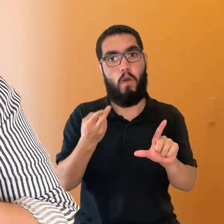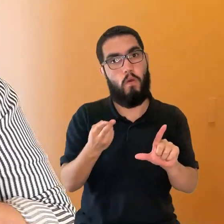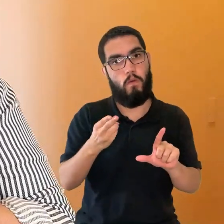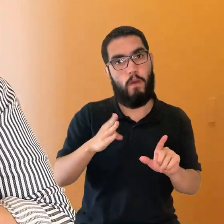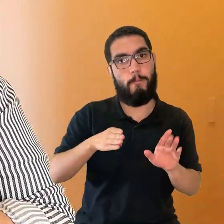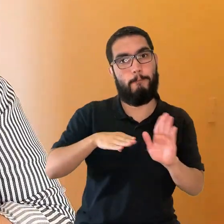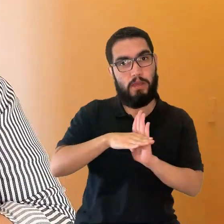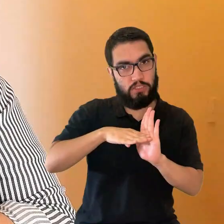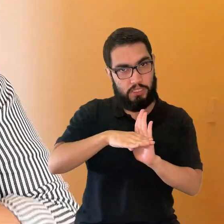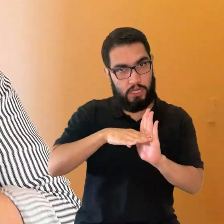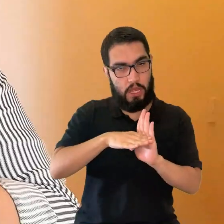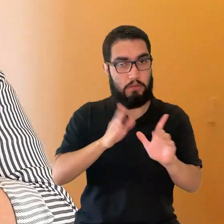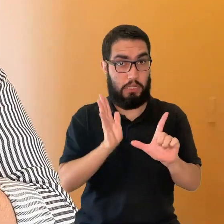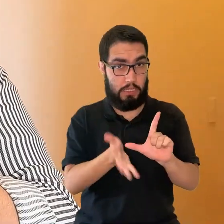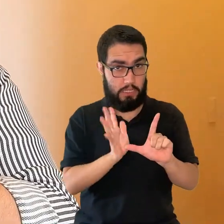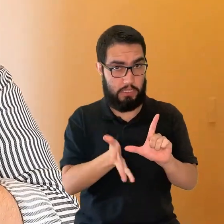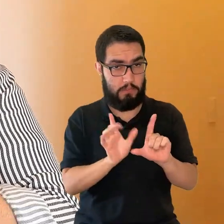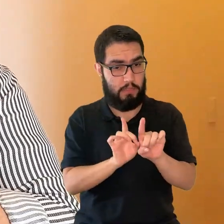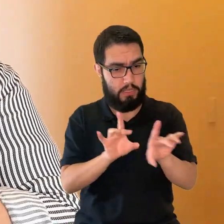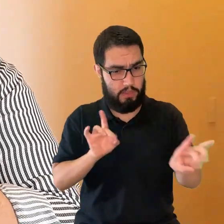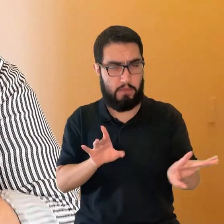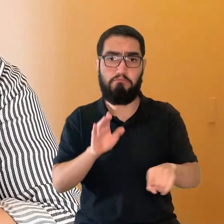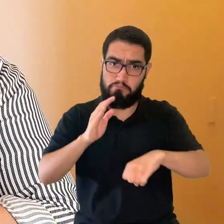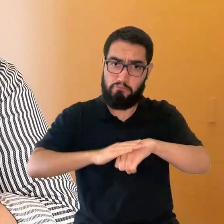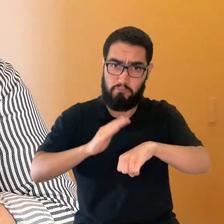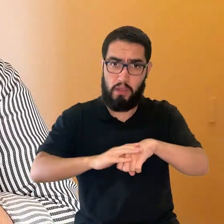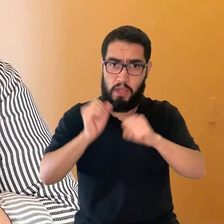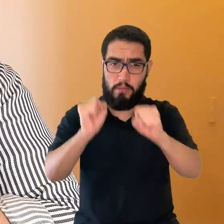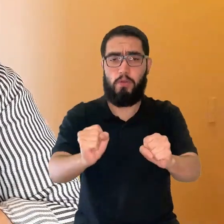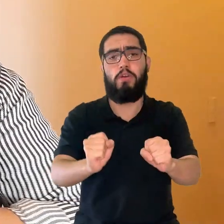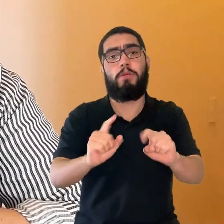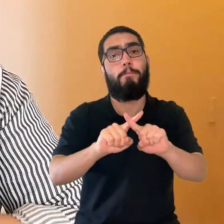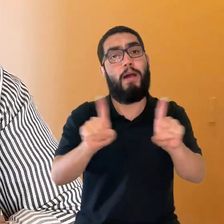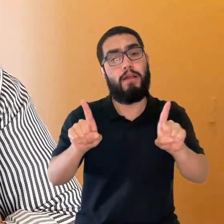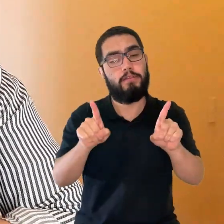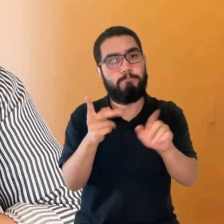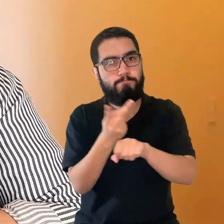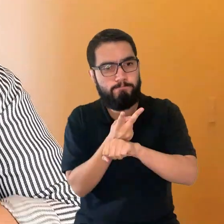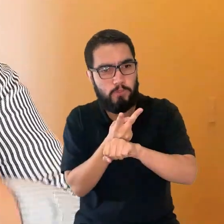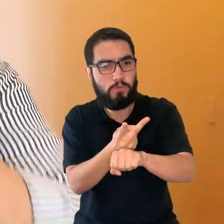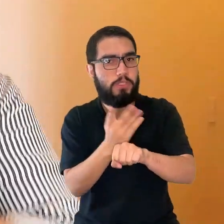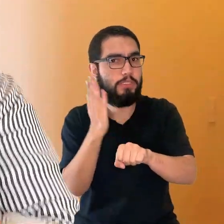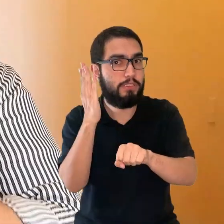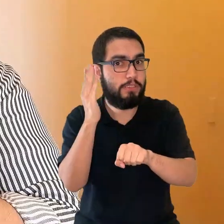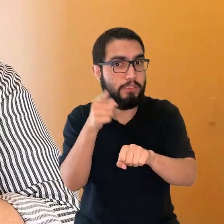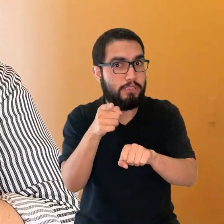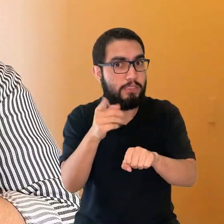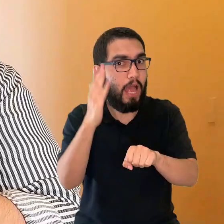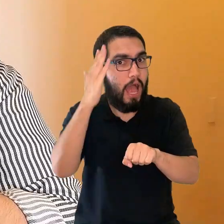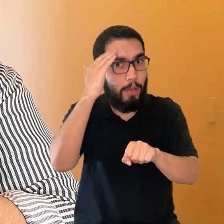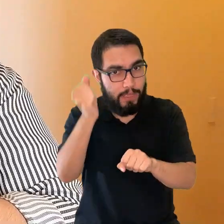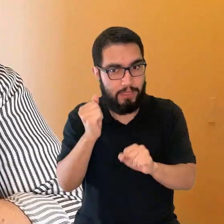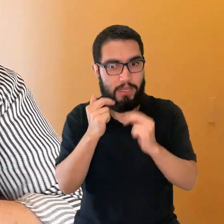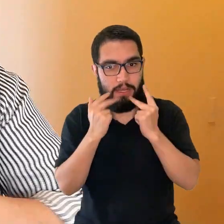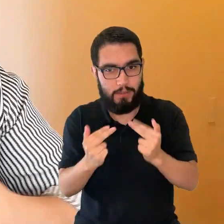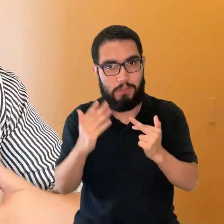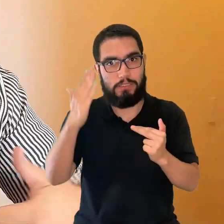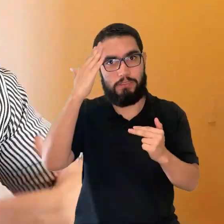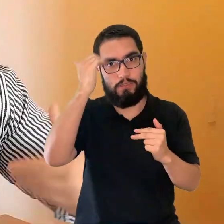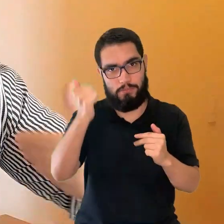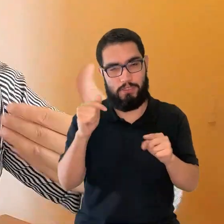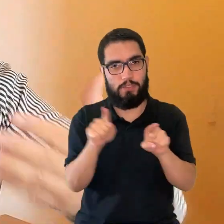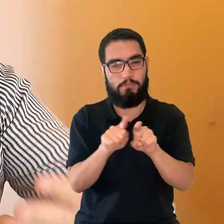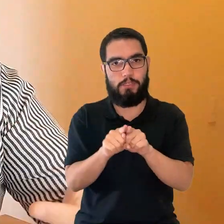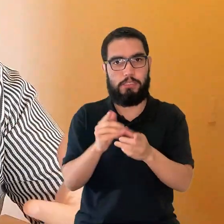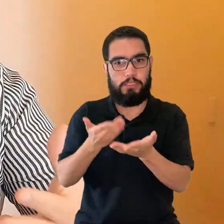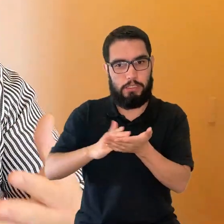bacharelado em letras Libras à distância, faça, mas também procure saber a língua, procure